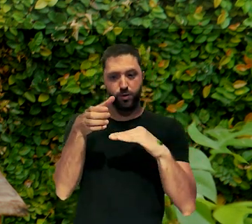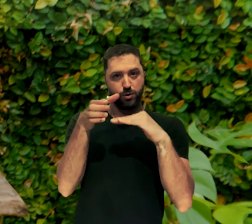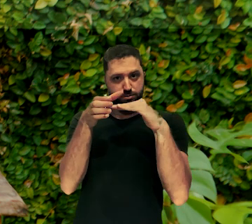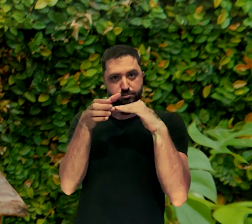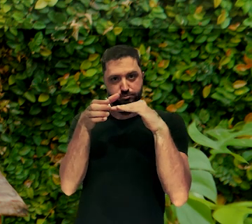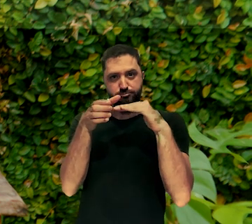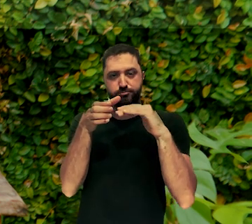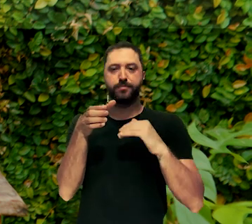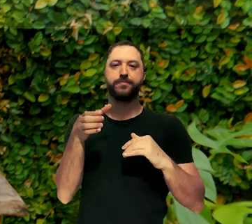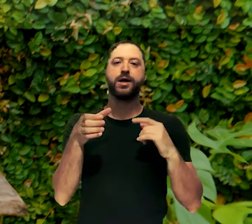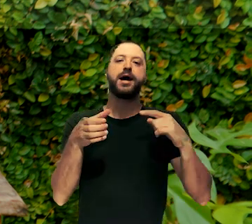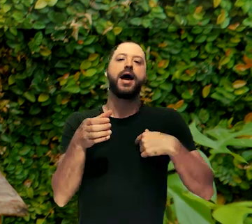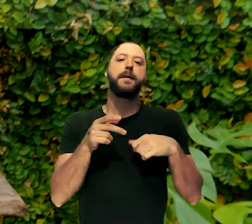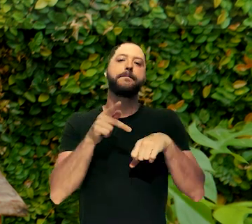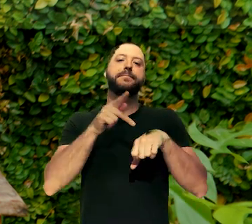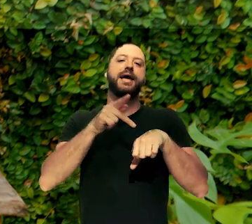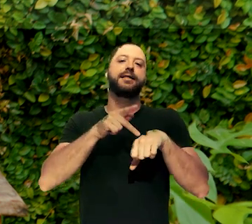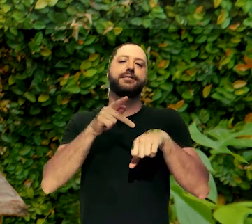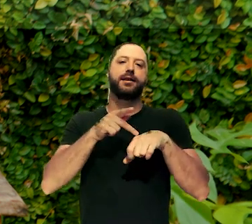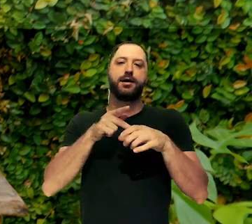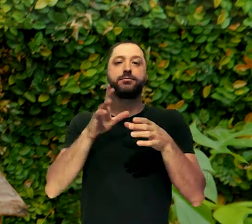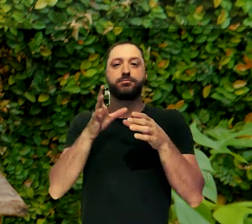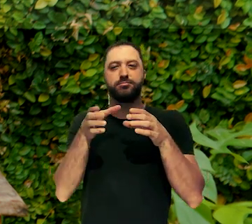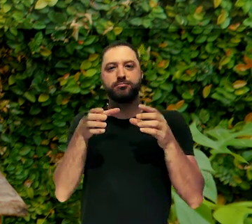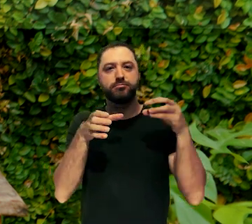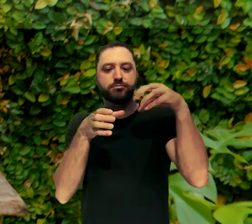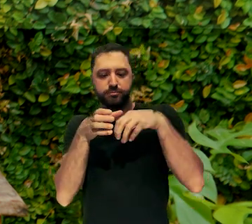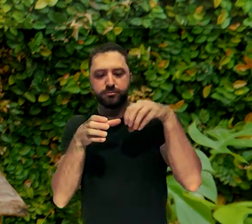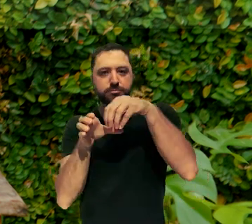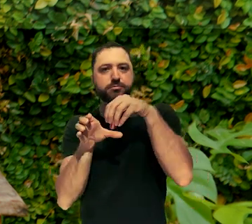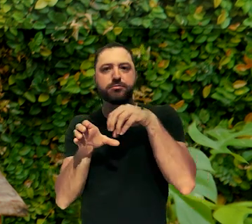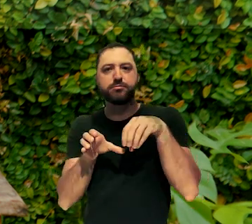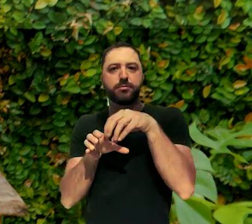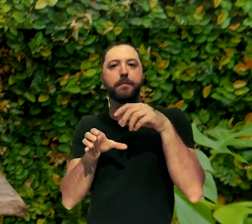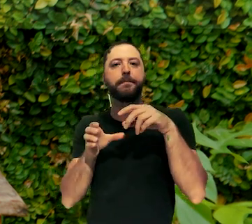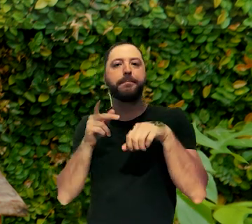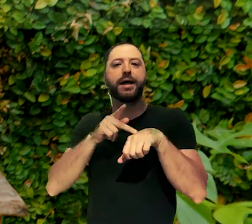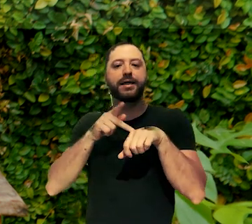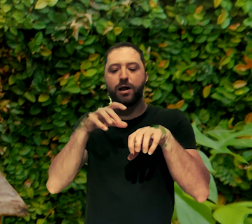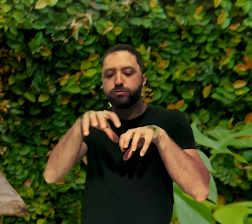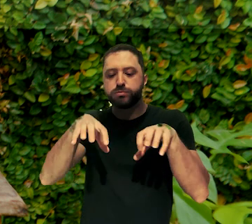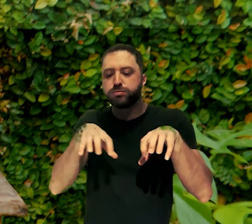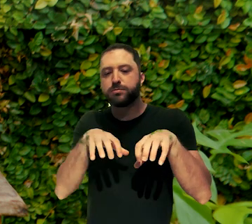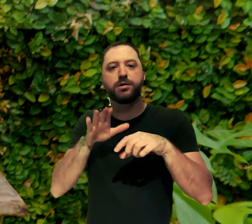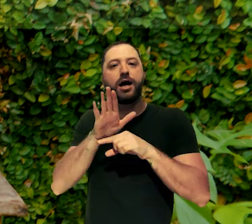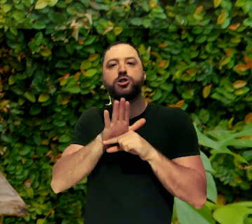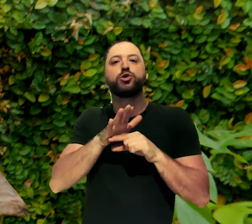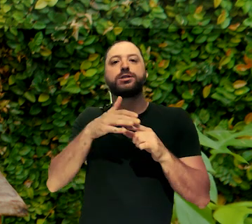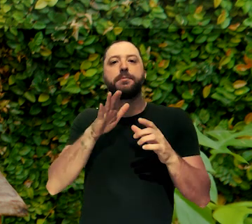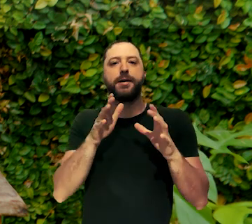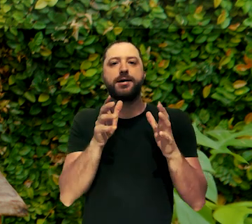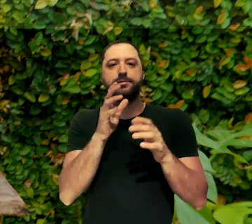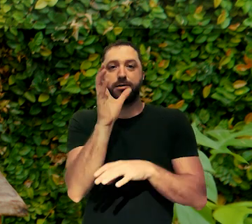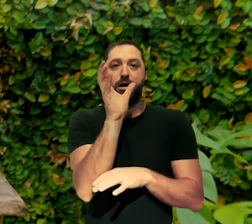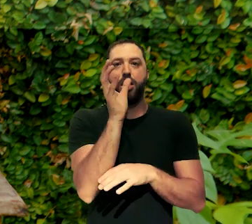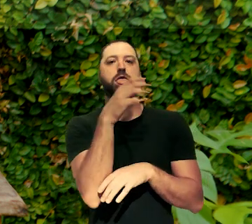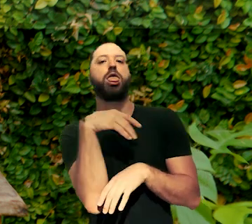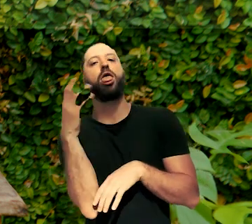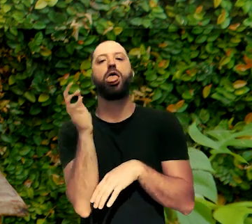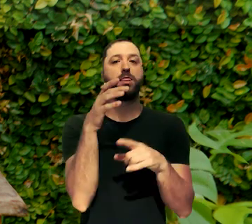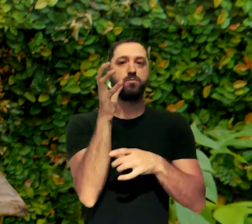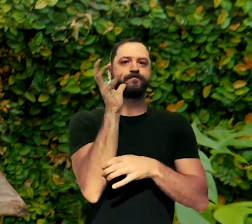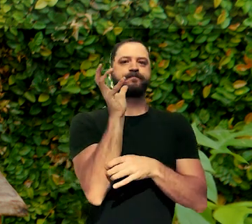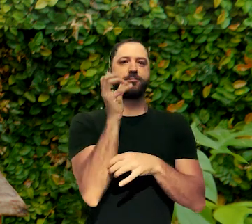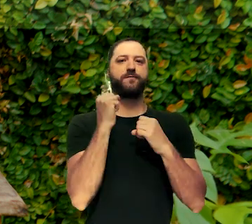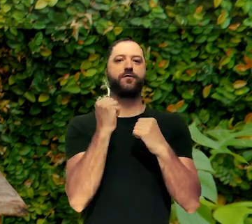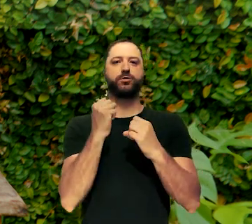Eu vou fazer um fundo com a pedrinha menorzinha para dar uma estabilidade para a planta, tá vendo? Então você bota, já joga a pedrinha no